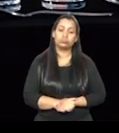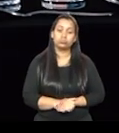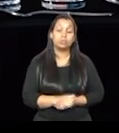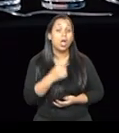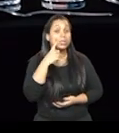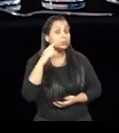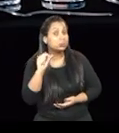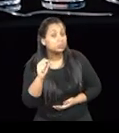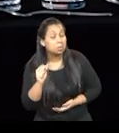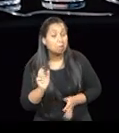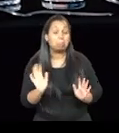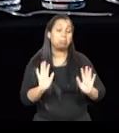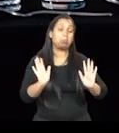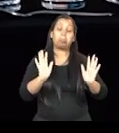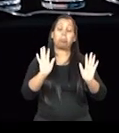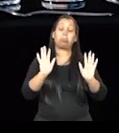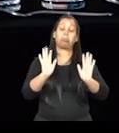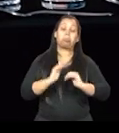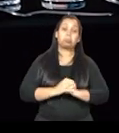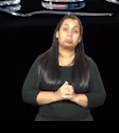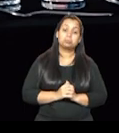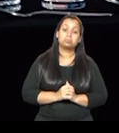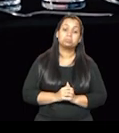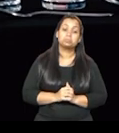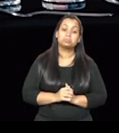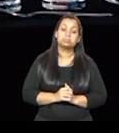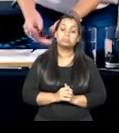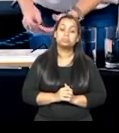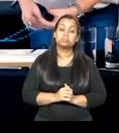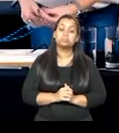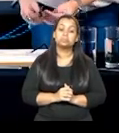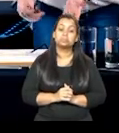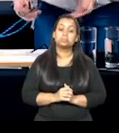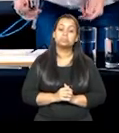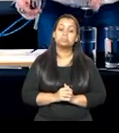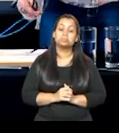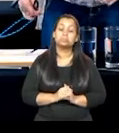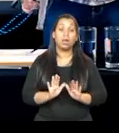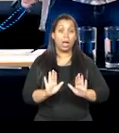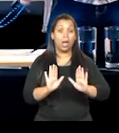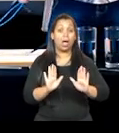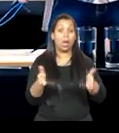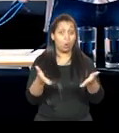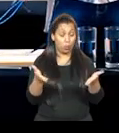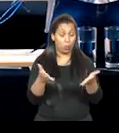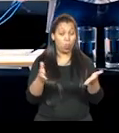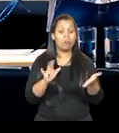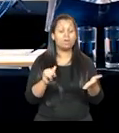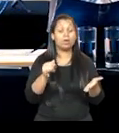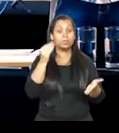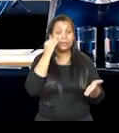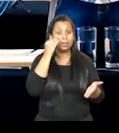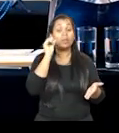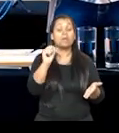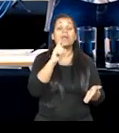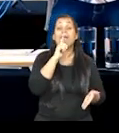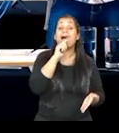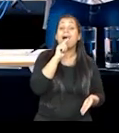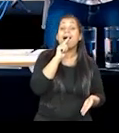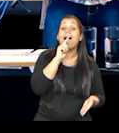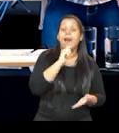Sal de cozinha não acontece nada, ok? Bom, agora nós vamos testar a